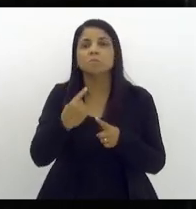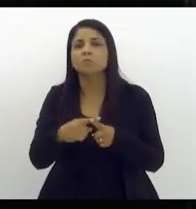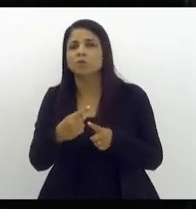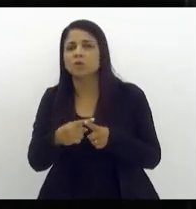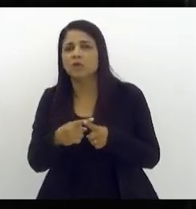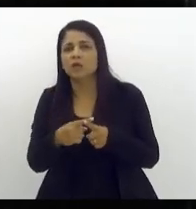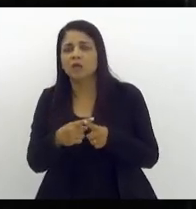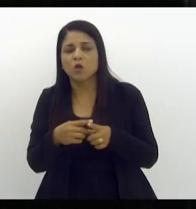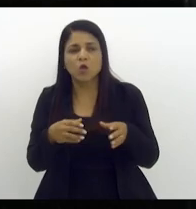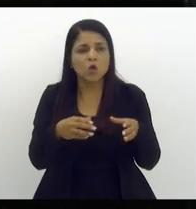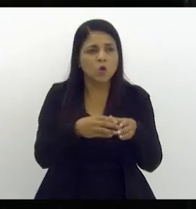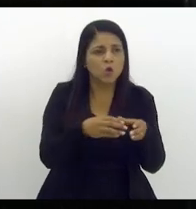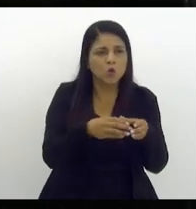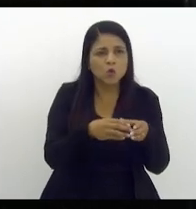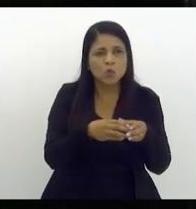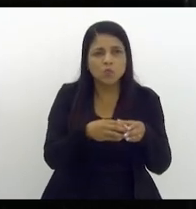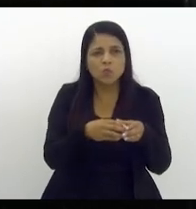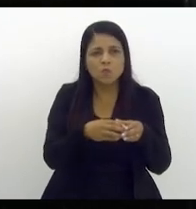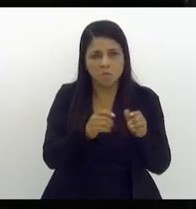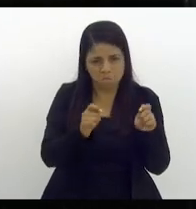e alguns outros setores.